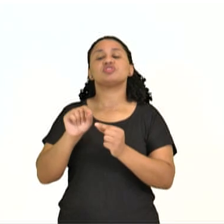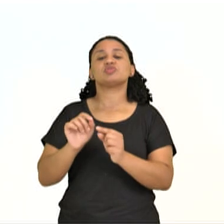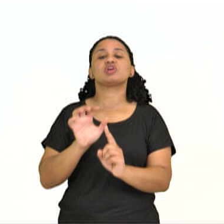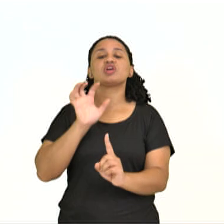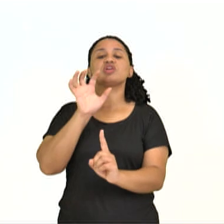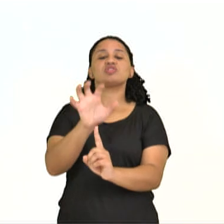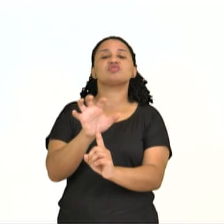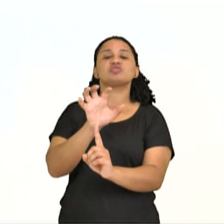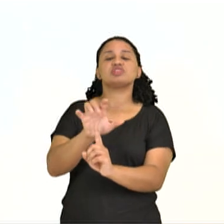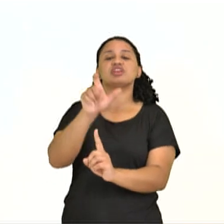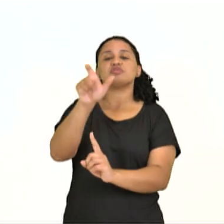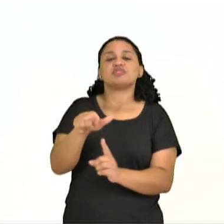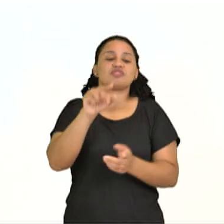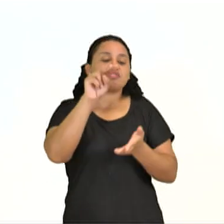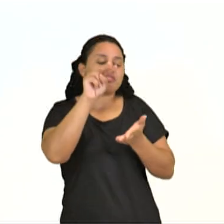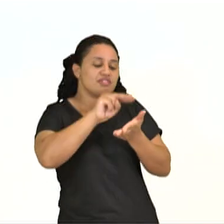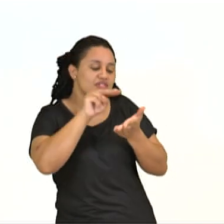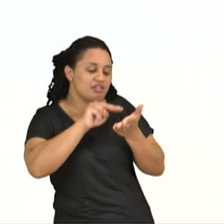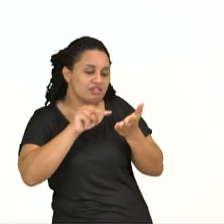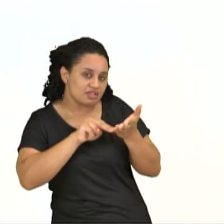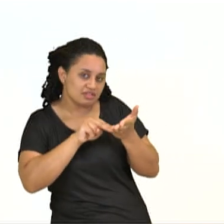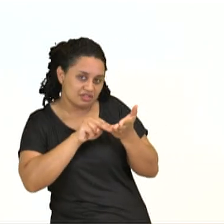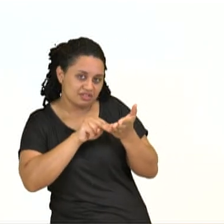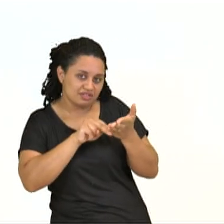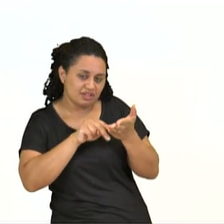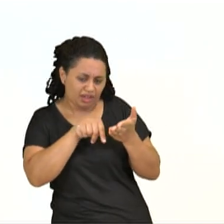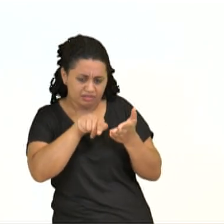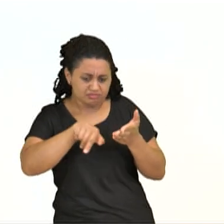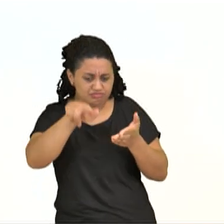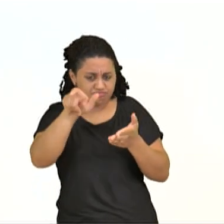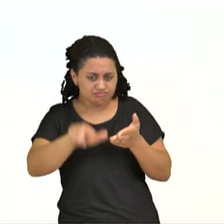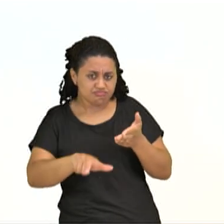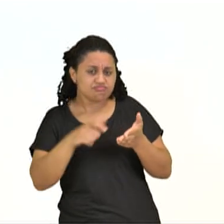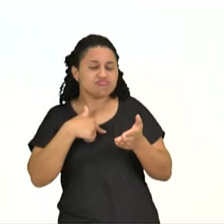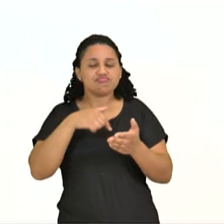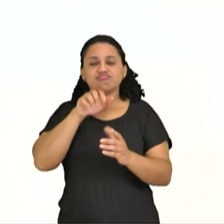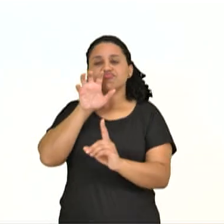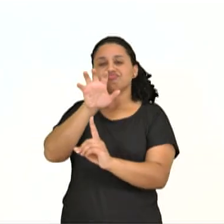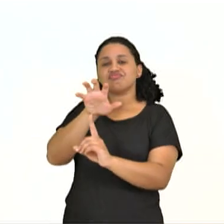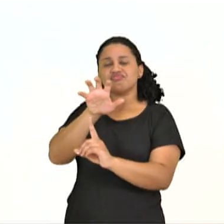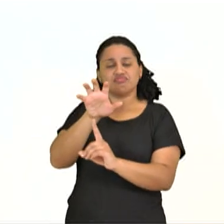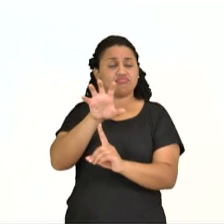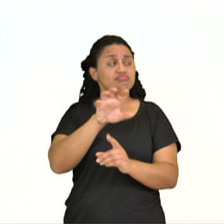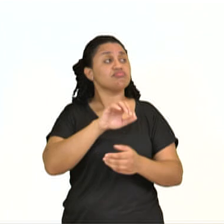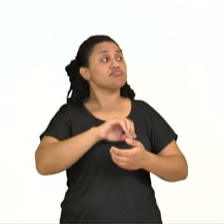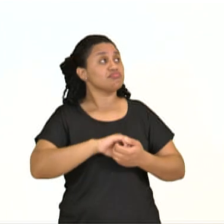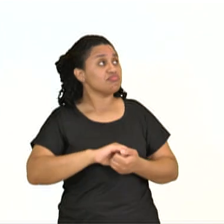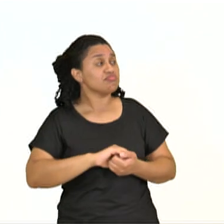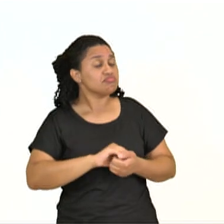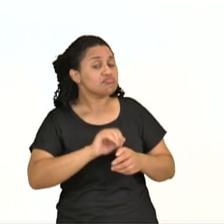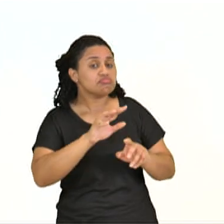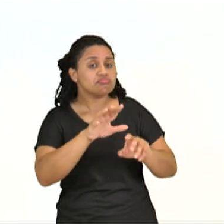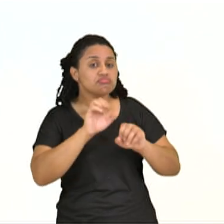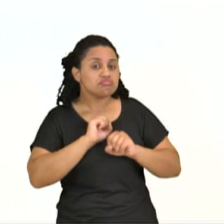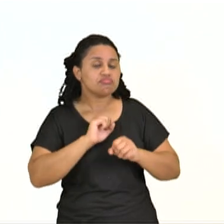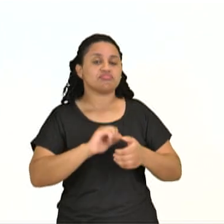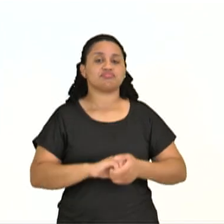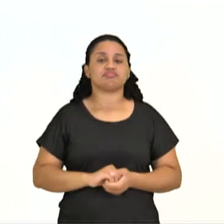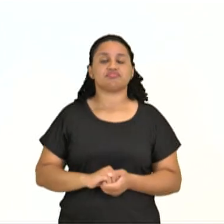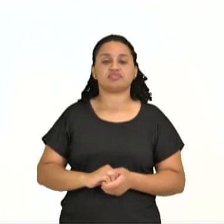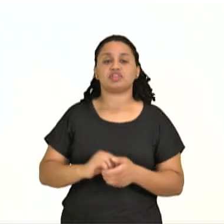seus interlocutores, ou seja, quem lê aquele texto, tá? O autor deixa claro o seu ponto de